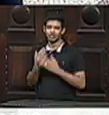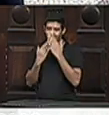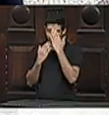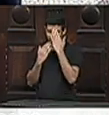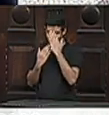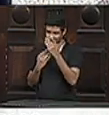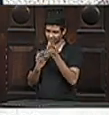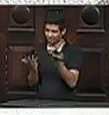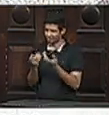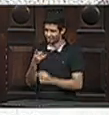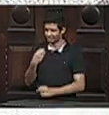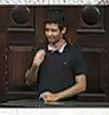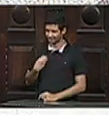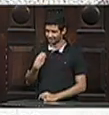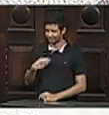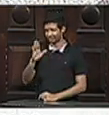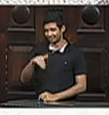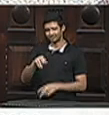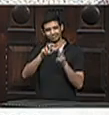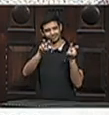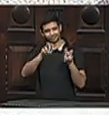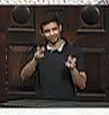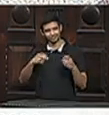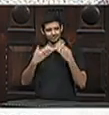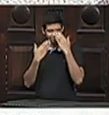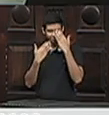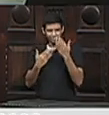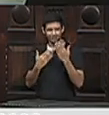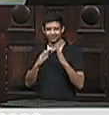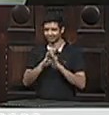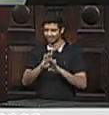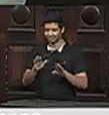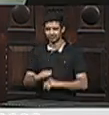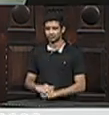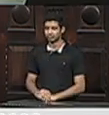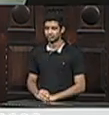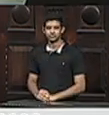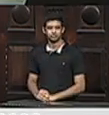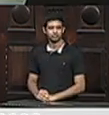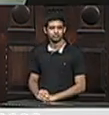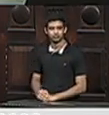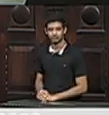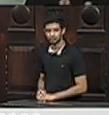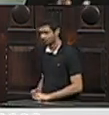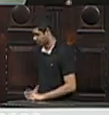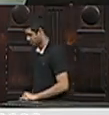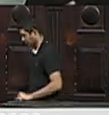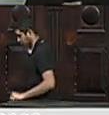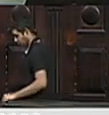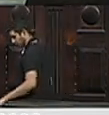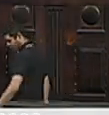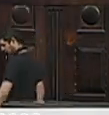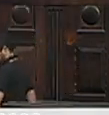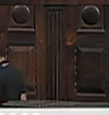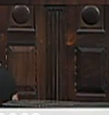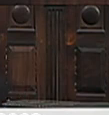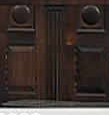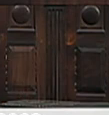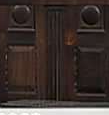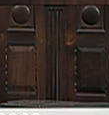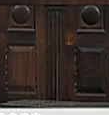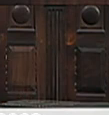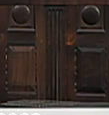Apostos. Presidente, só quero fazer uma saudação mesmo. Um minutinho, só registrar a presença aqui na LERJ do vereador Ricardo